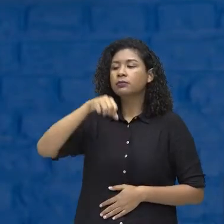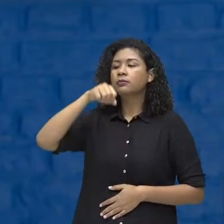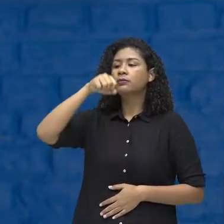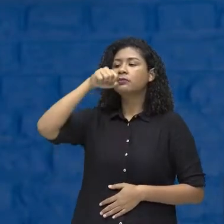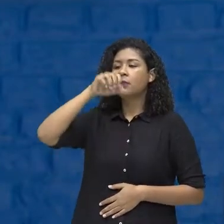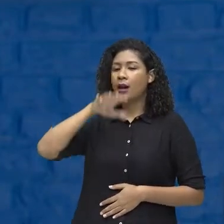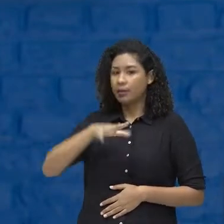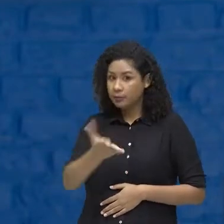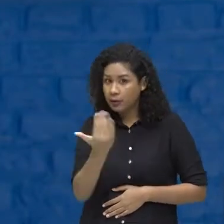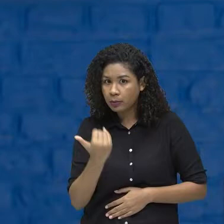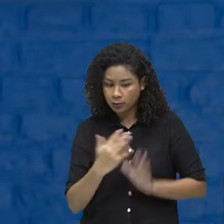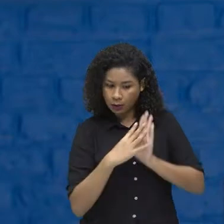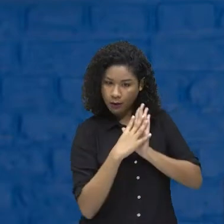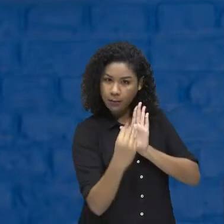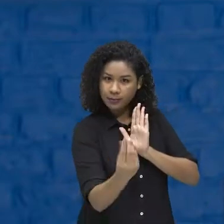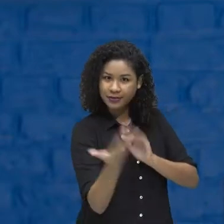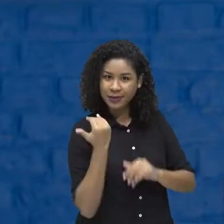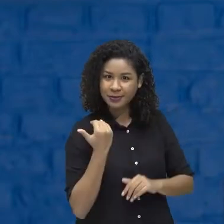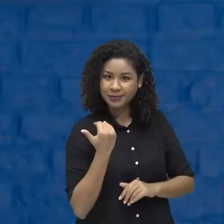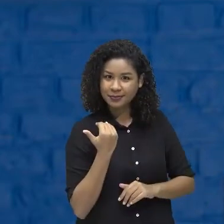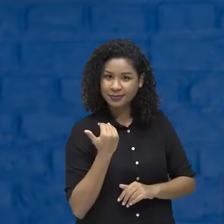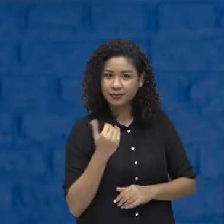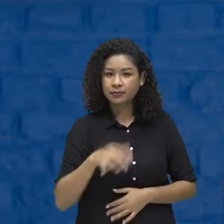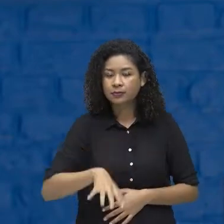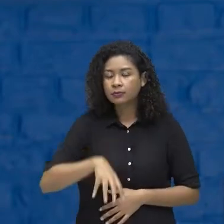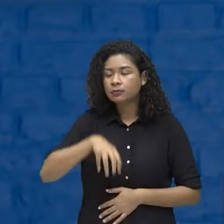fazer esse exercício, você que está em casa.